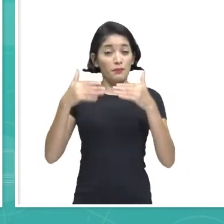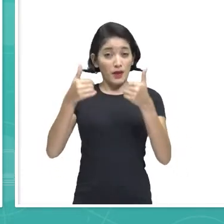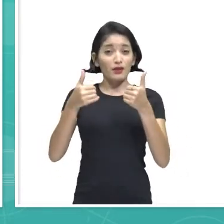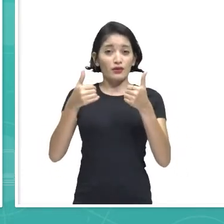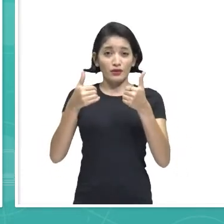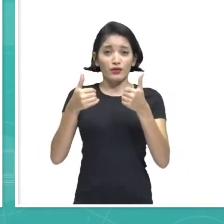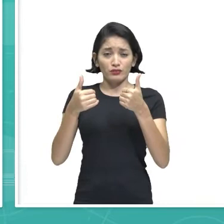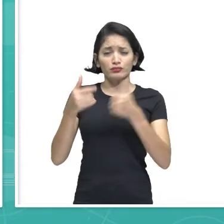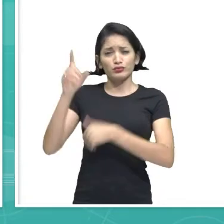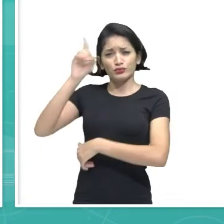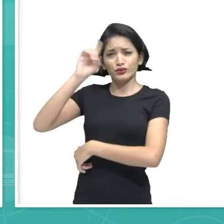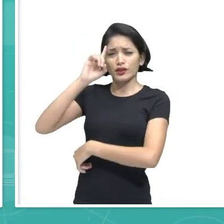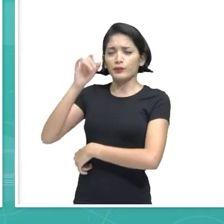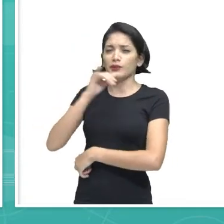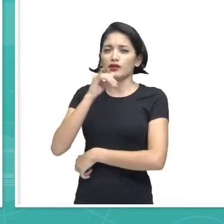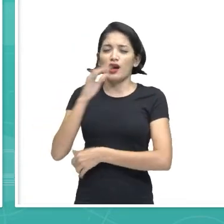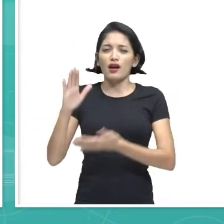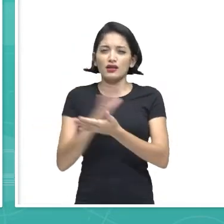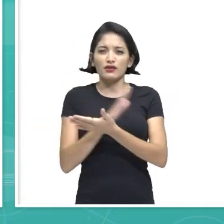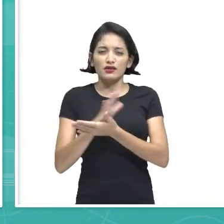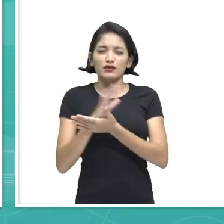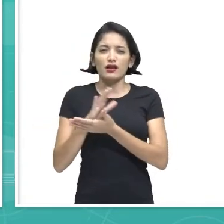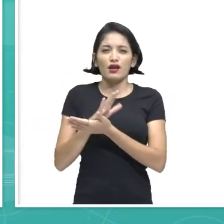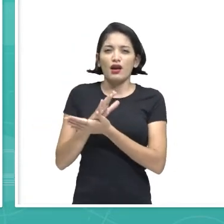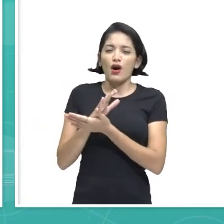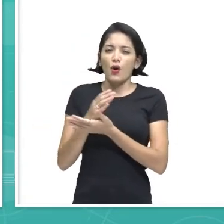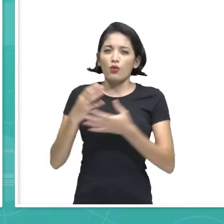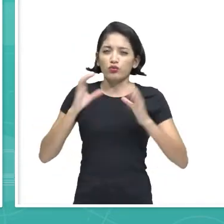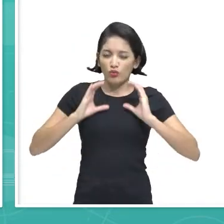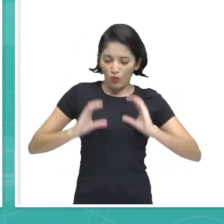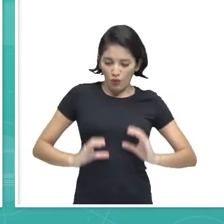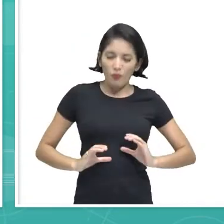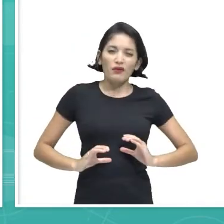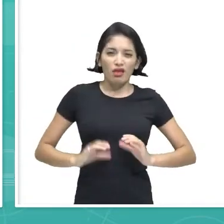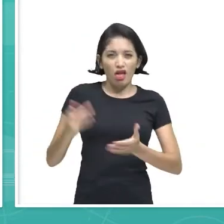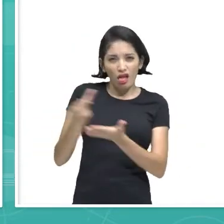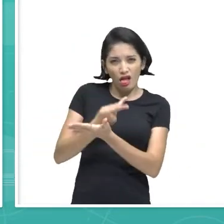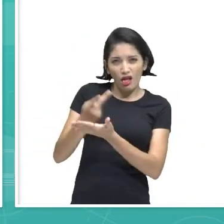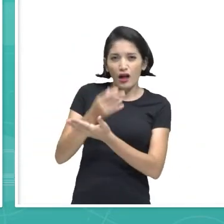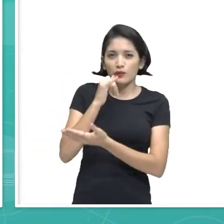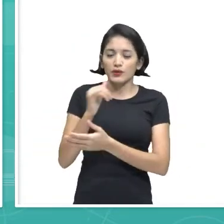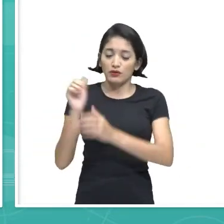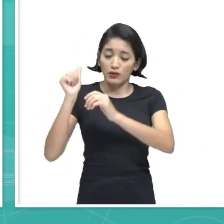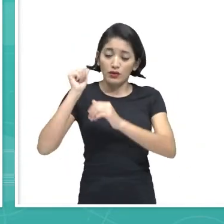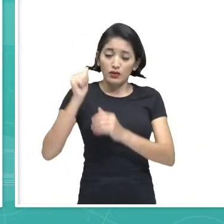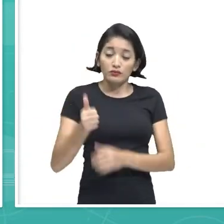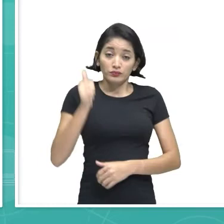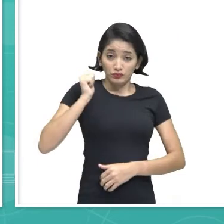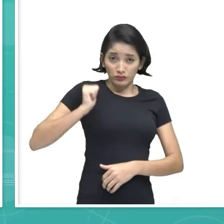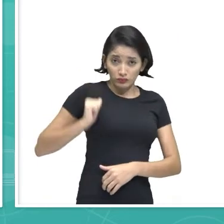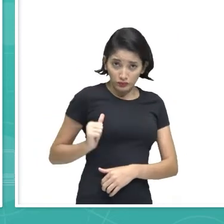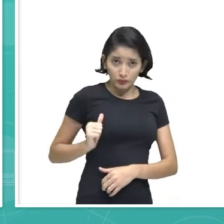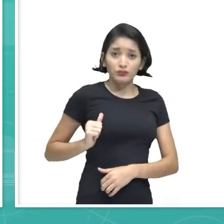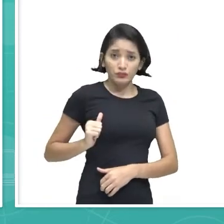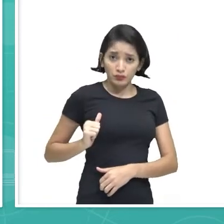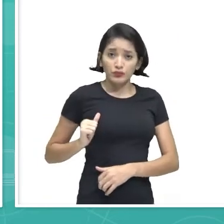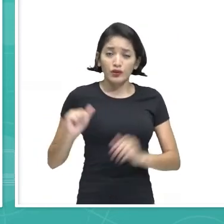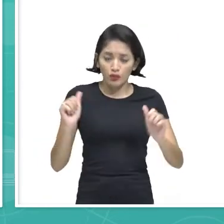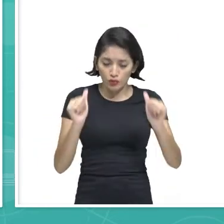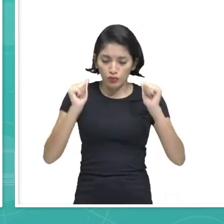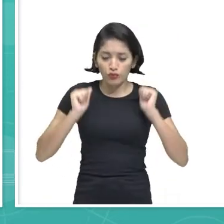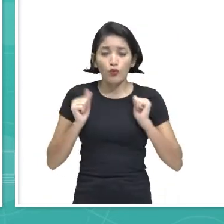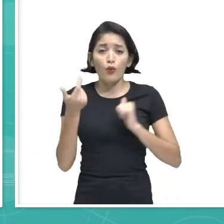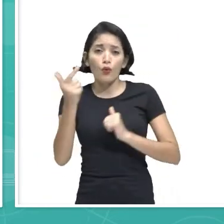dia a dia. Normalmente a gente tem muitas posturas incorretas na hora de carregar nossa mochila, nossa bolsa ou qualquer